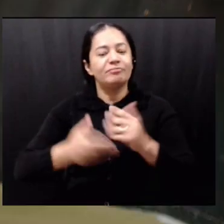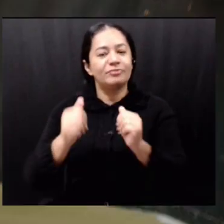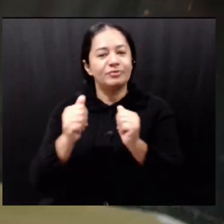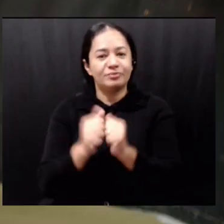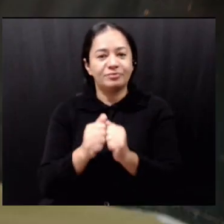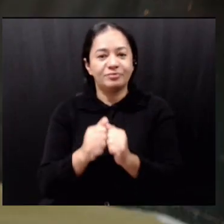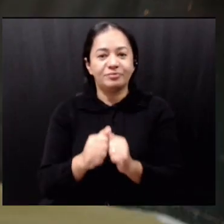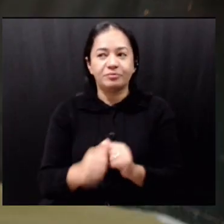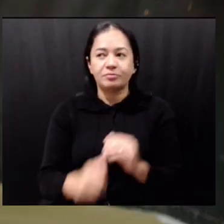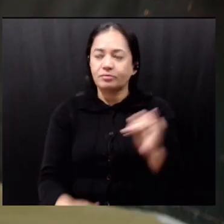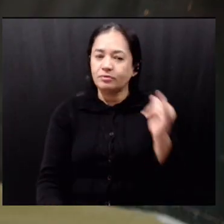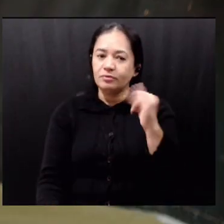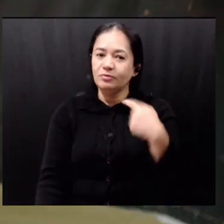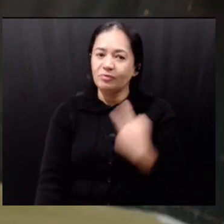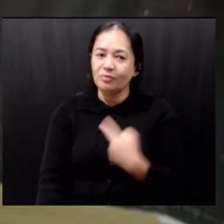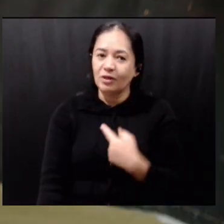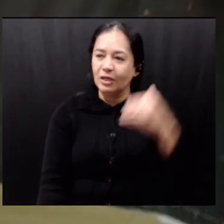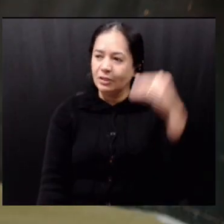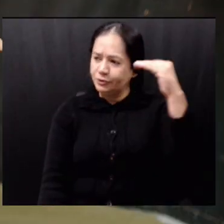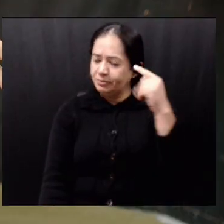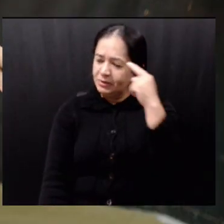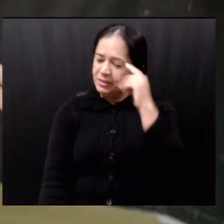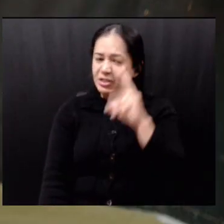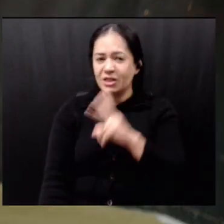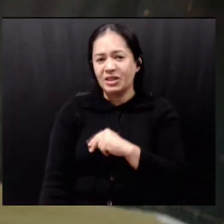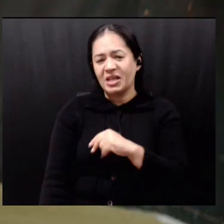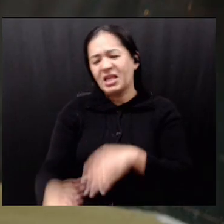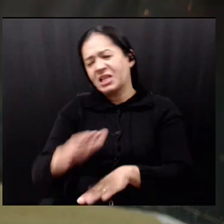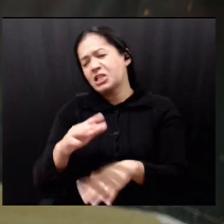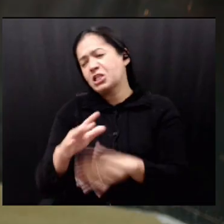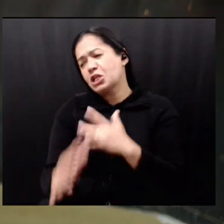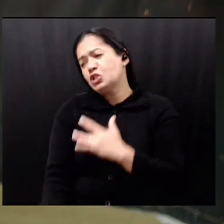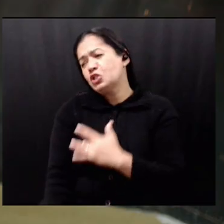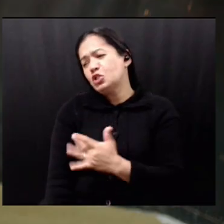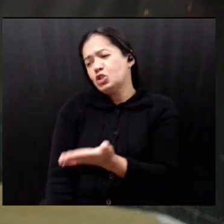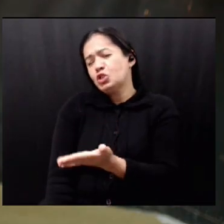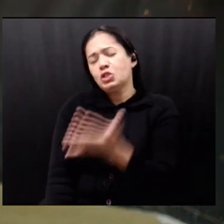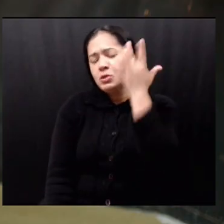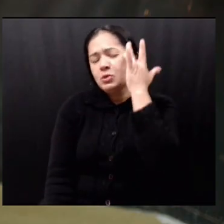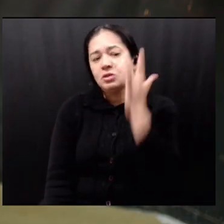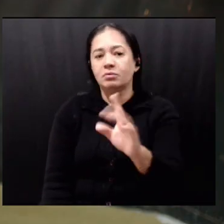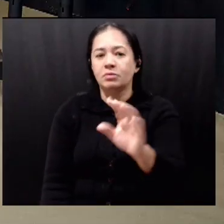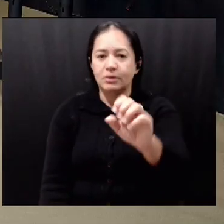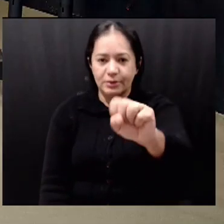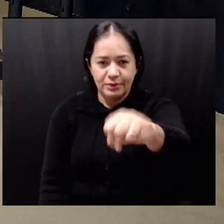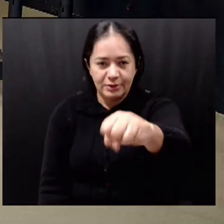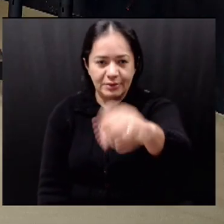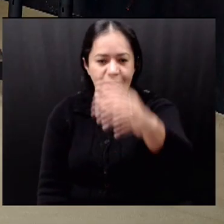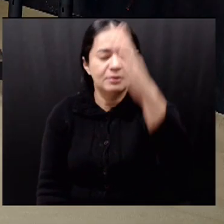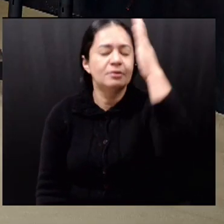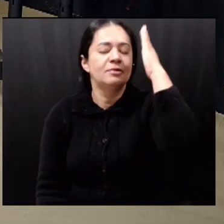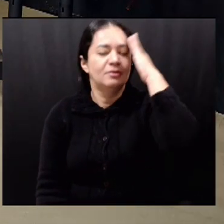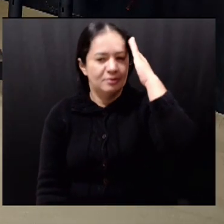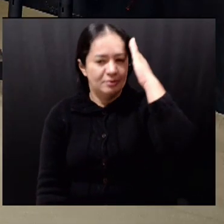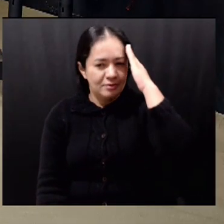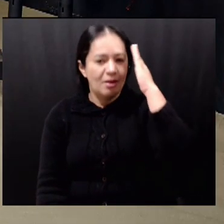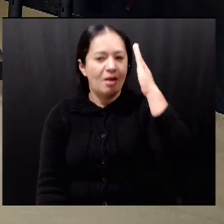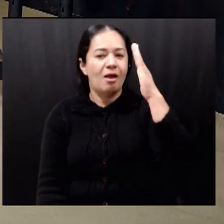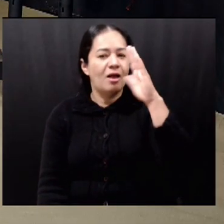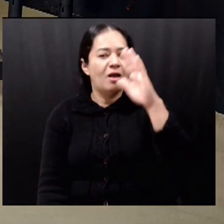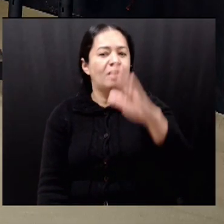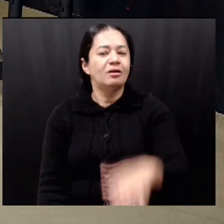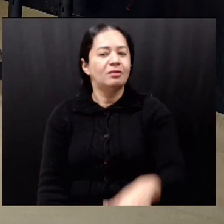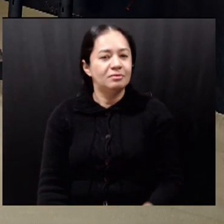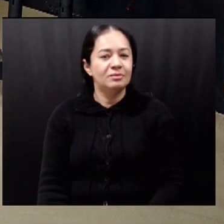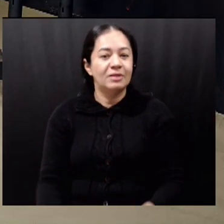nós adultos, nós pensamos assim, nossa, criança, tadinha, ela não sabe. Sabe. Entende. Sabe, né? A criança é totalmente